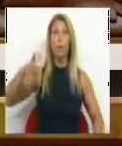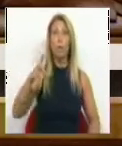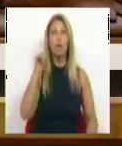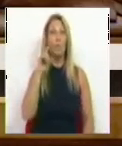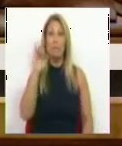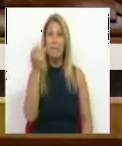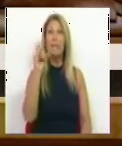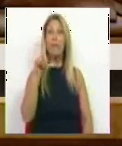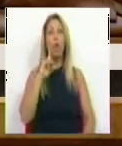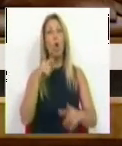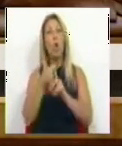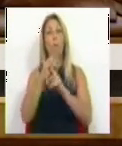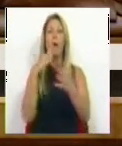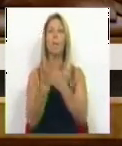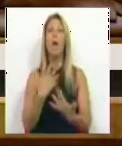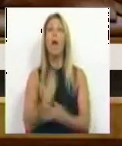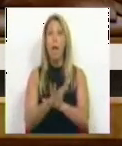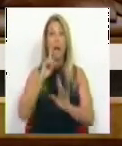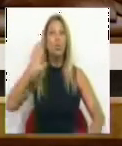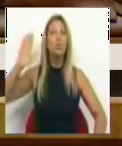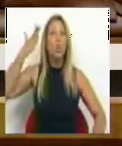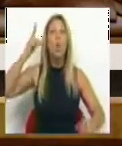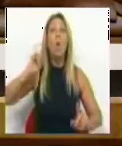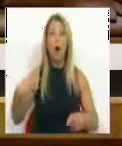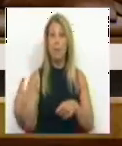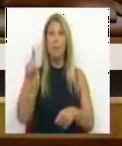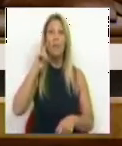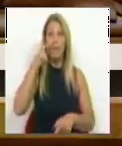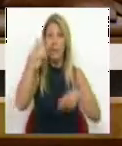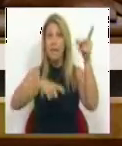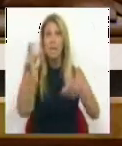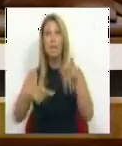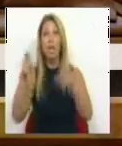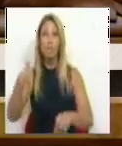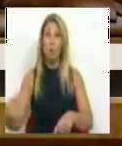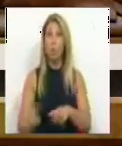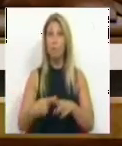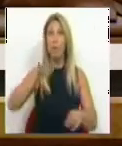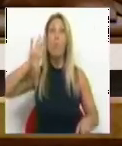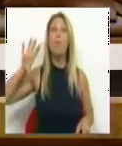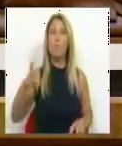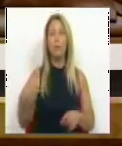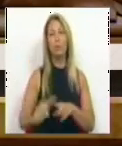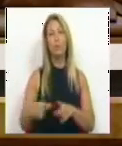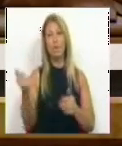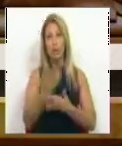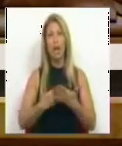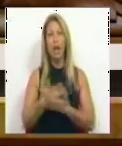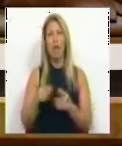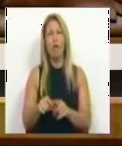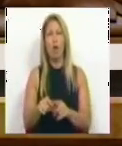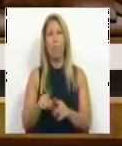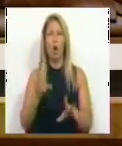incêndios. A prioridade é a defesa das populações, a garantia de uma floresta ao serviço do país e de um interesse económico que não